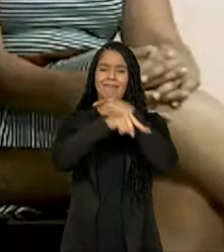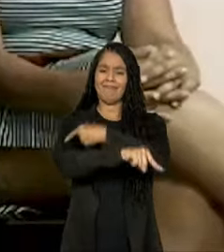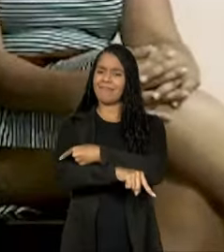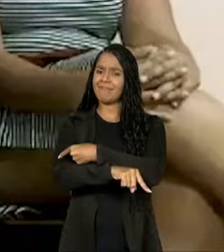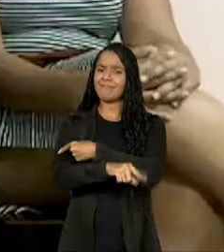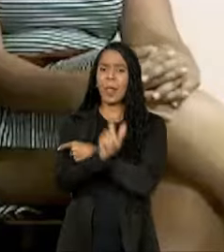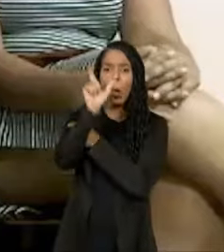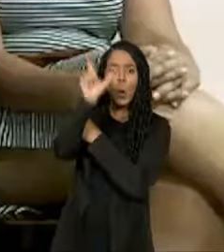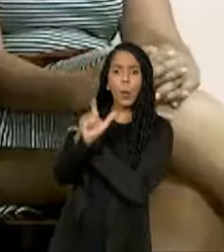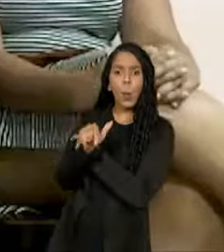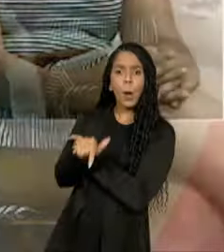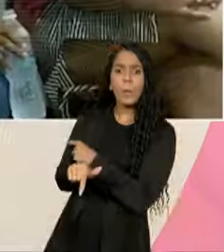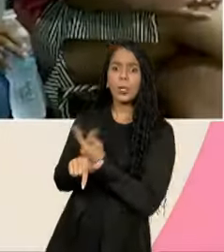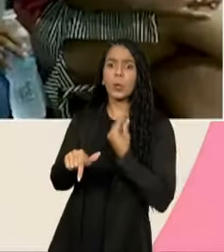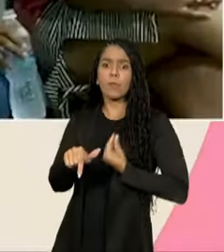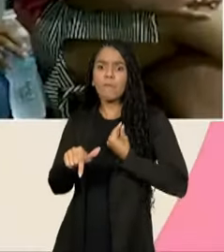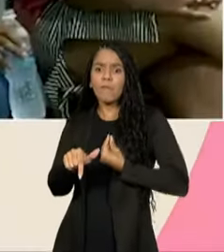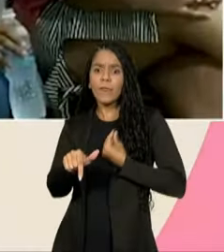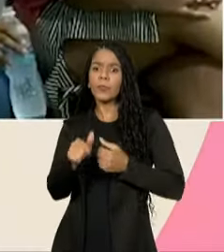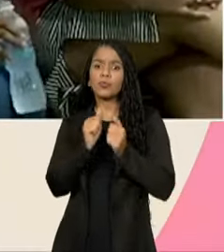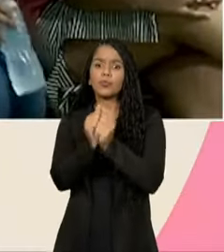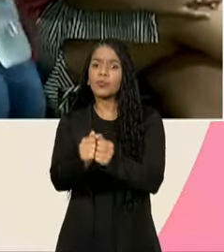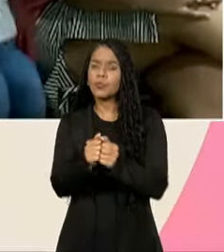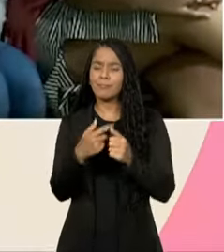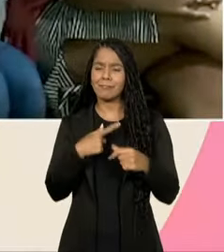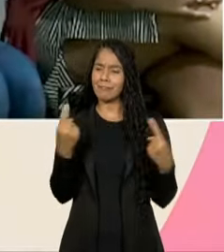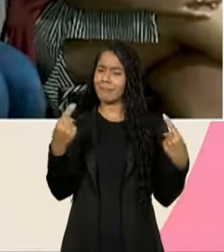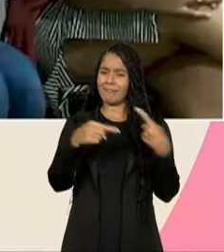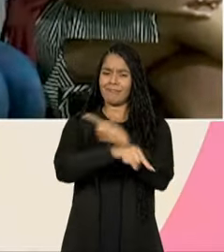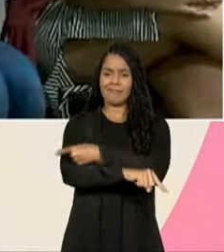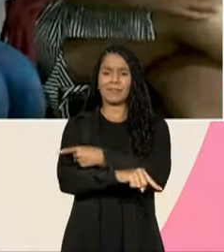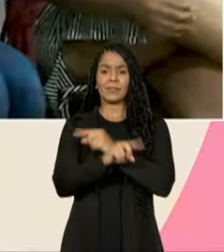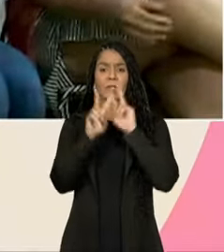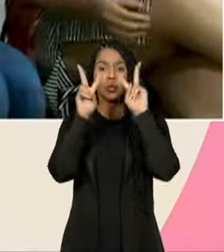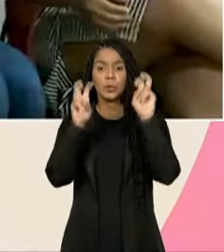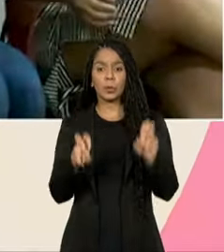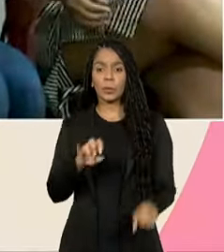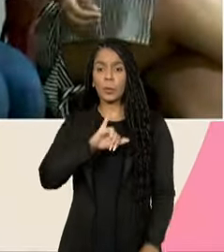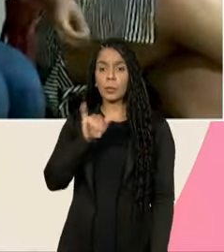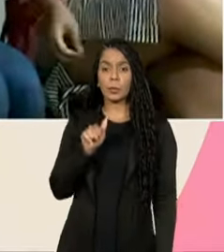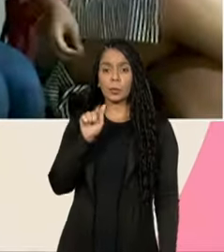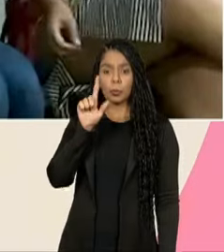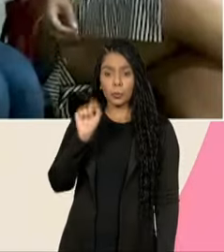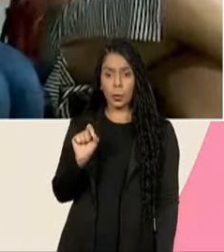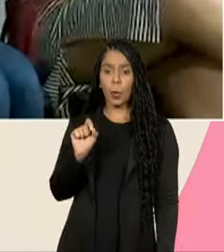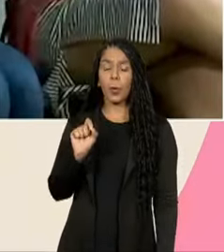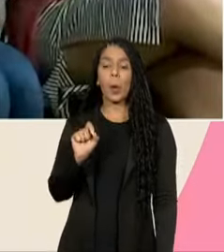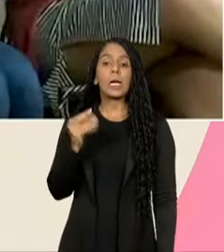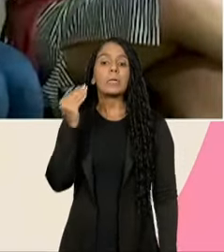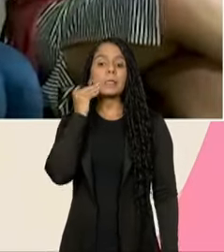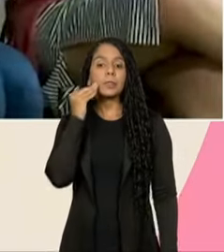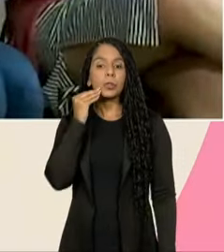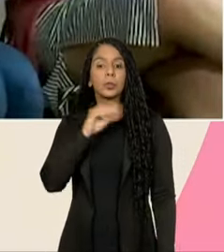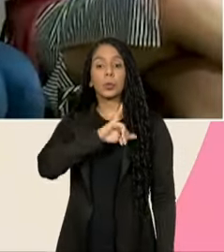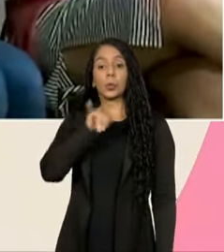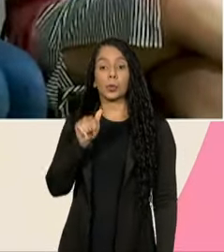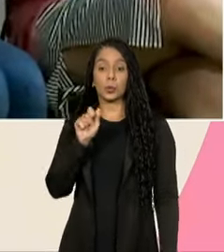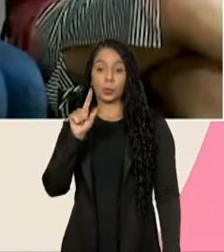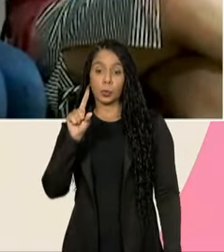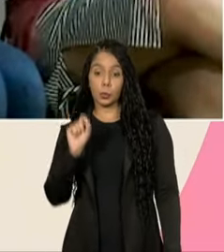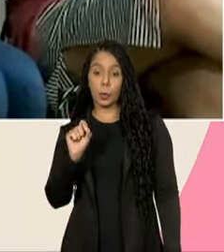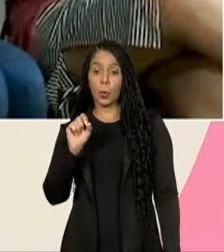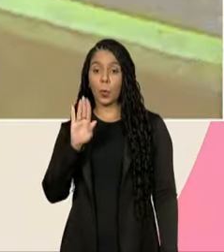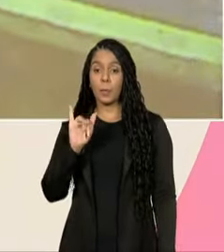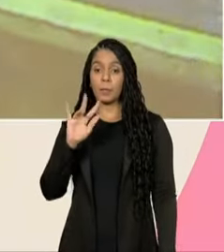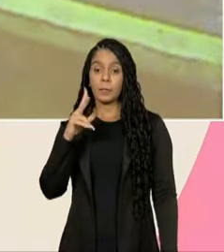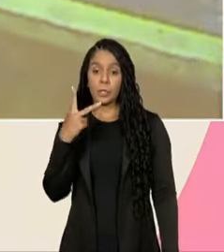conhecia, quem convivia com ele, sabia que não tinha nada a ver com o jogo. E aí tentam levar... O jogo do bicho, tá jogo dizendo? Jogo do bicho,